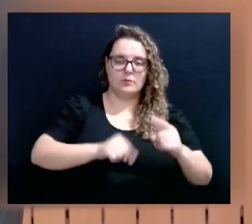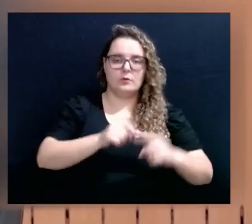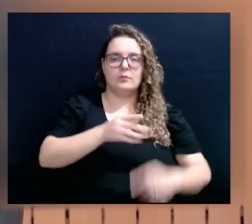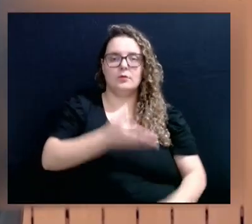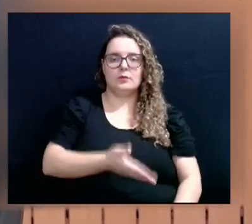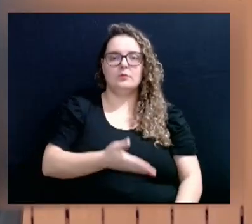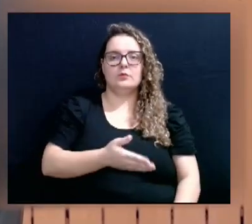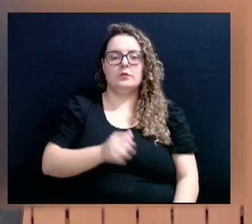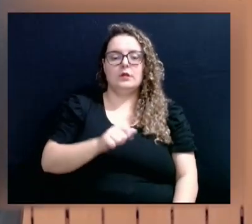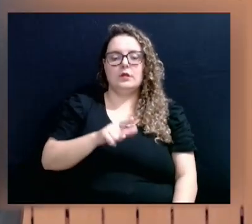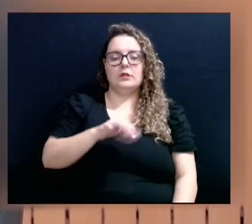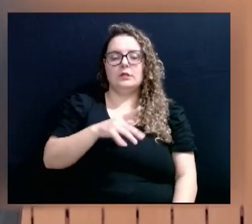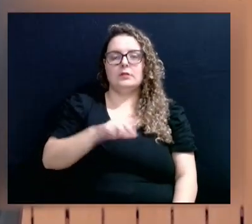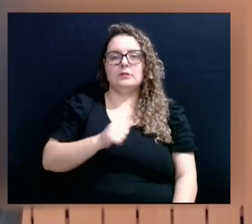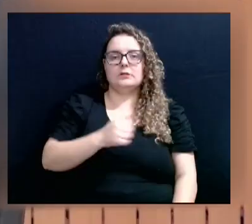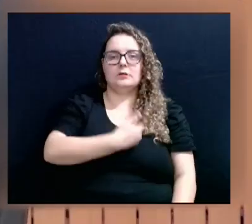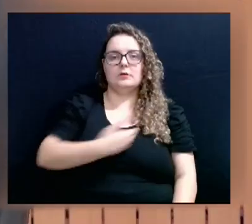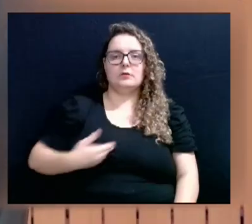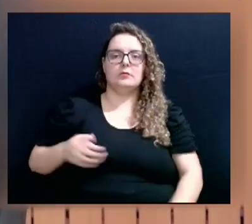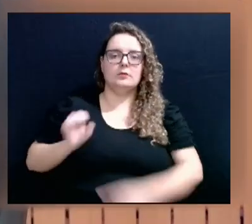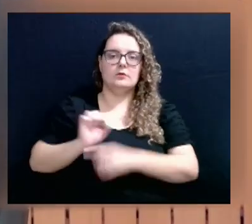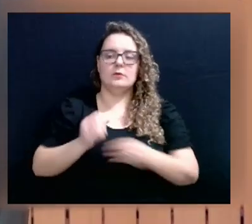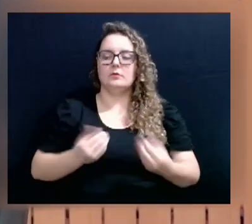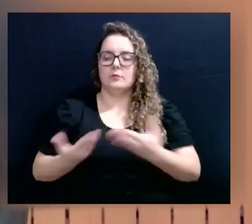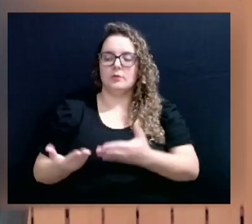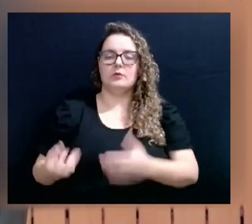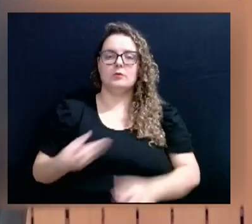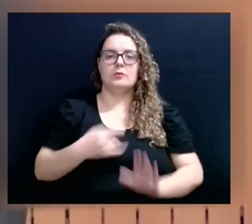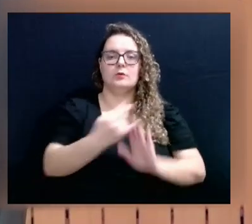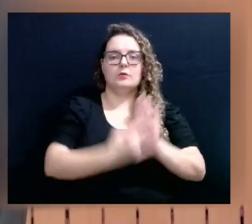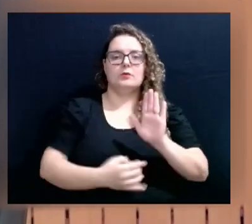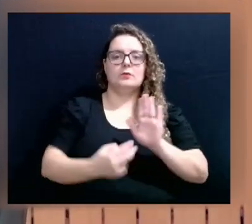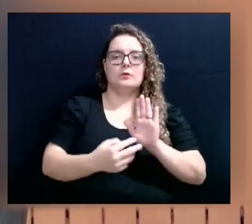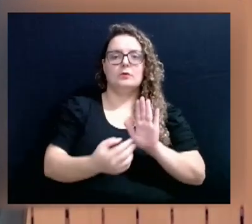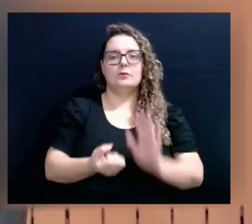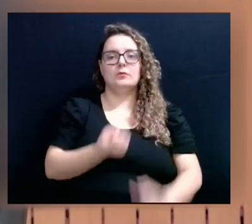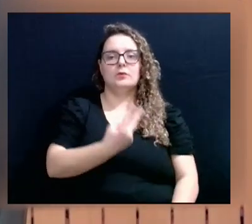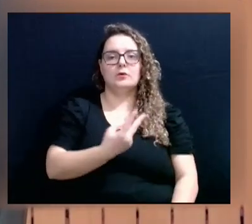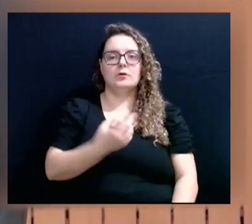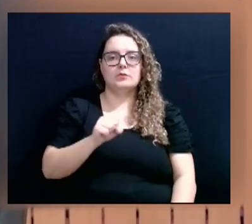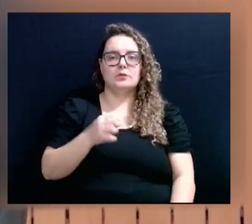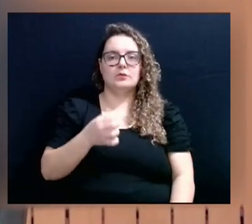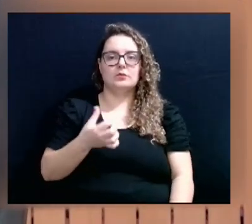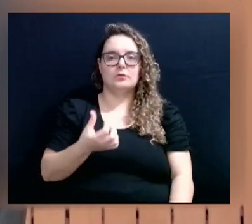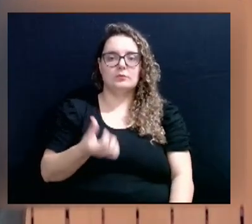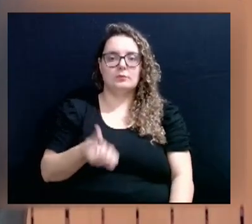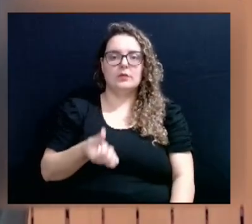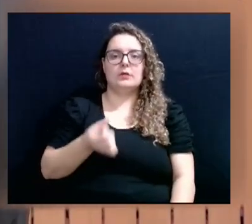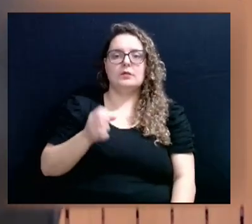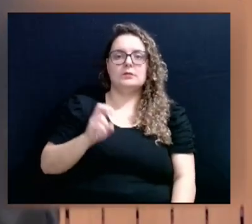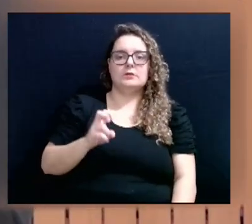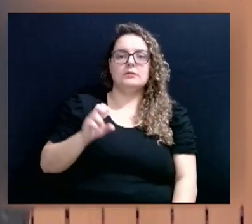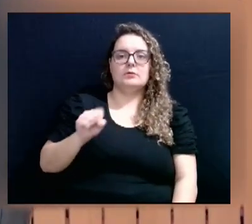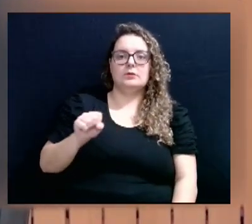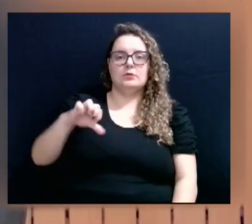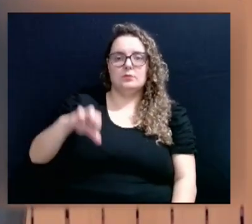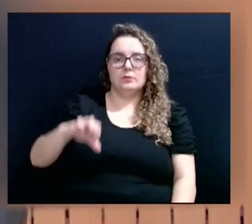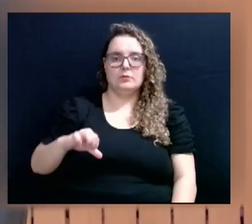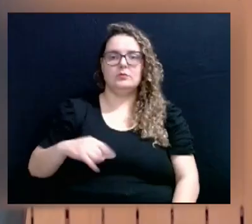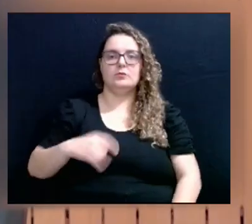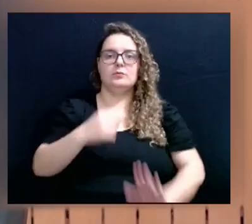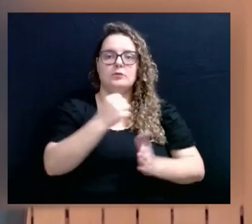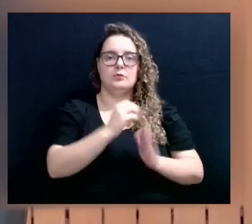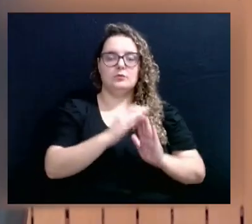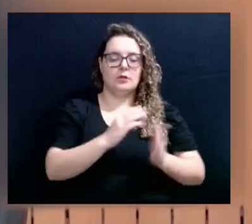de acordo com a nova matrícula de imóvel, de número 286-549, do terceiro registro de imóveis de Campinas. Essa é a razão que